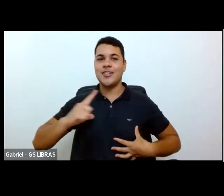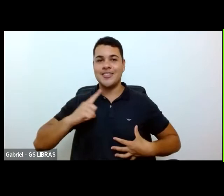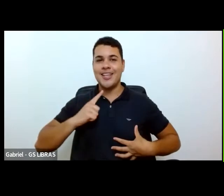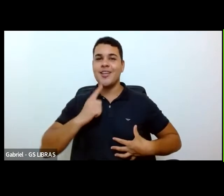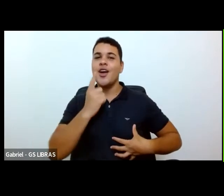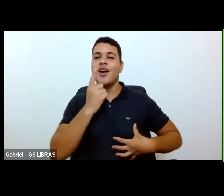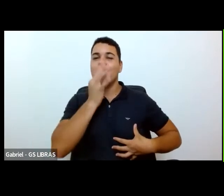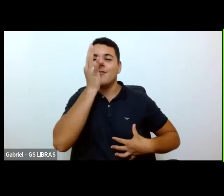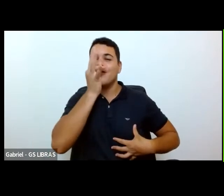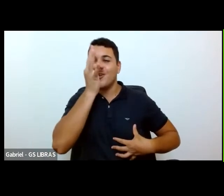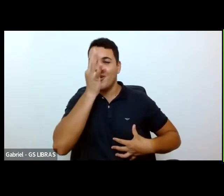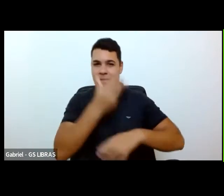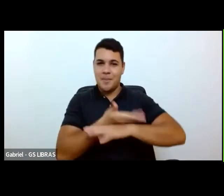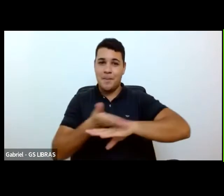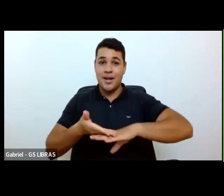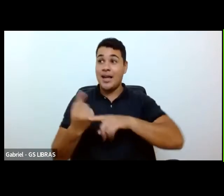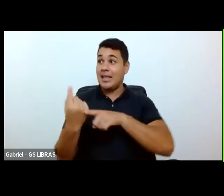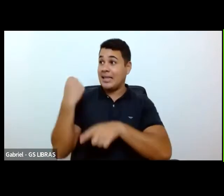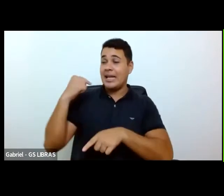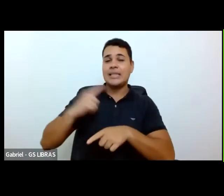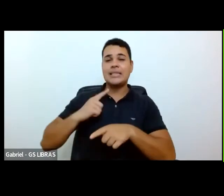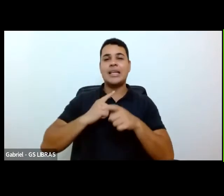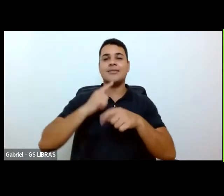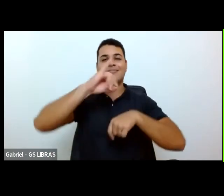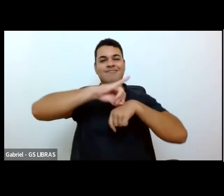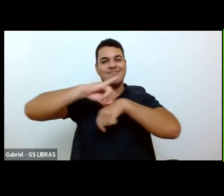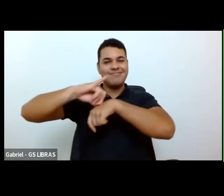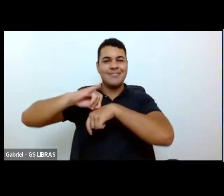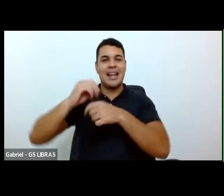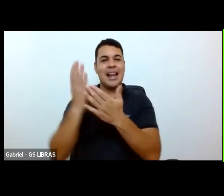monte de livros e quadros e obras, que é onde eu gosto de ficar.